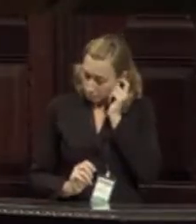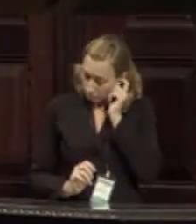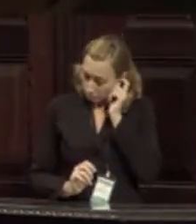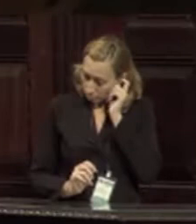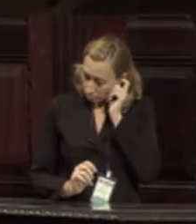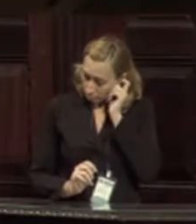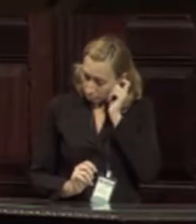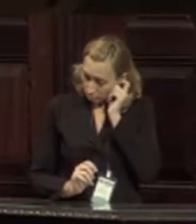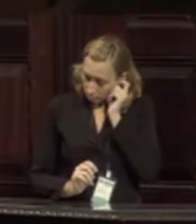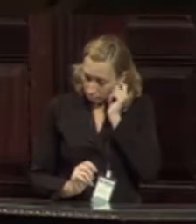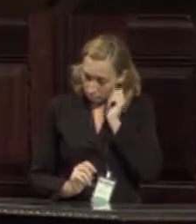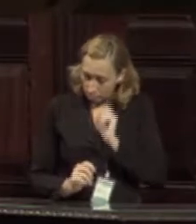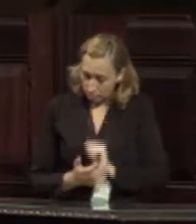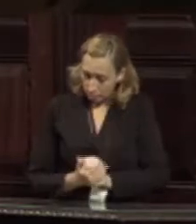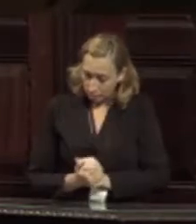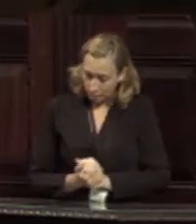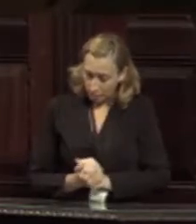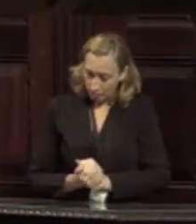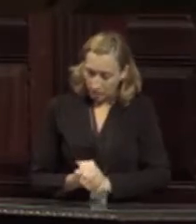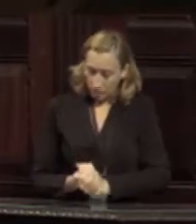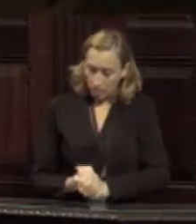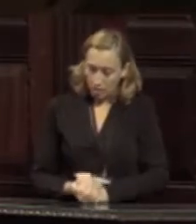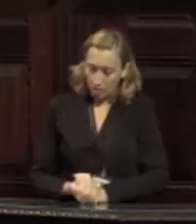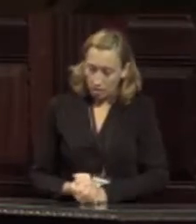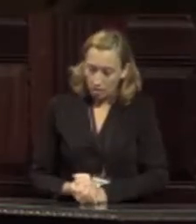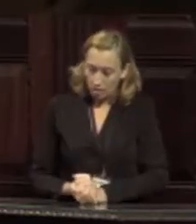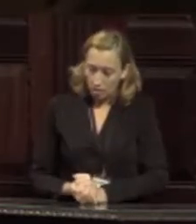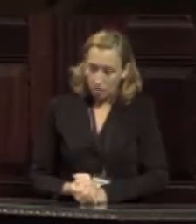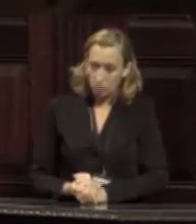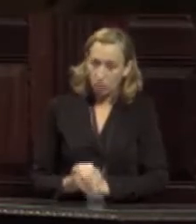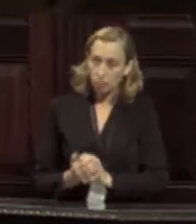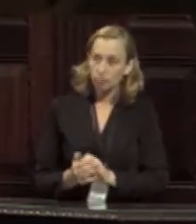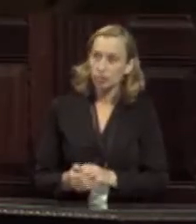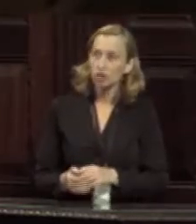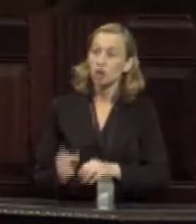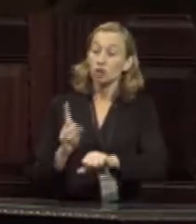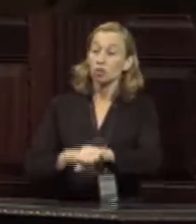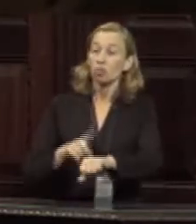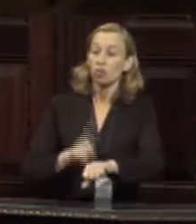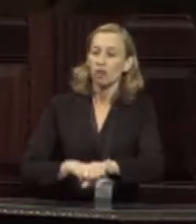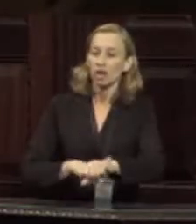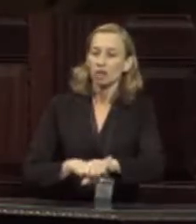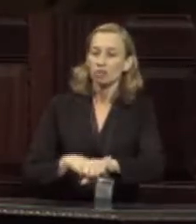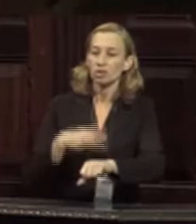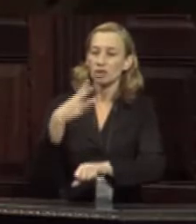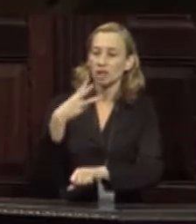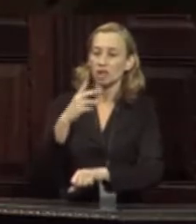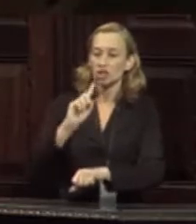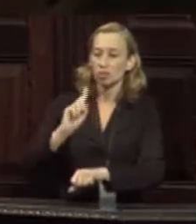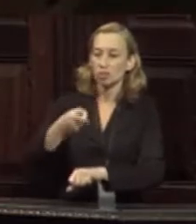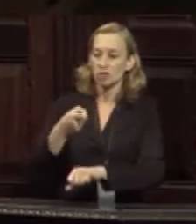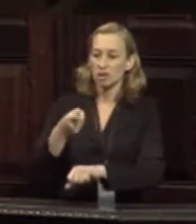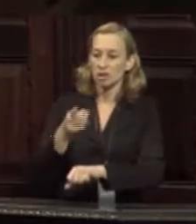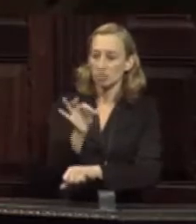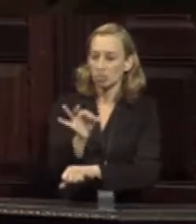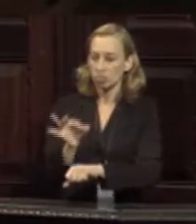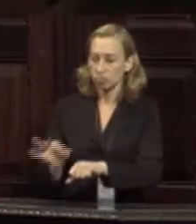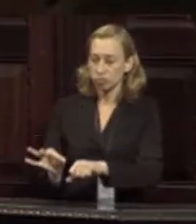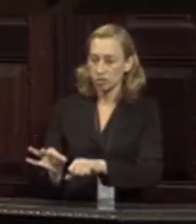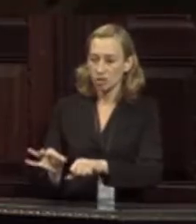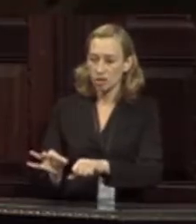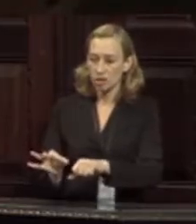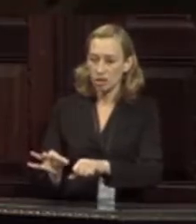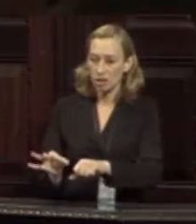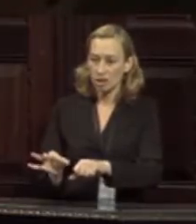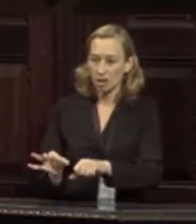do mais, quando você diz que a alíquota equivalente é 3 pontos percentuais, da onde saiu isso, deputado